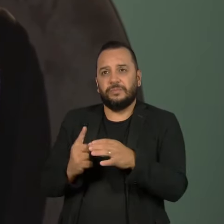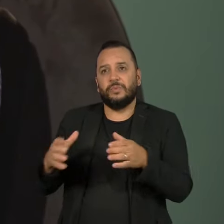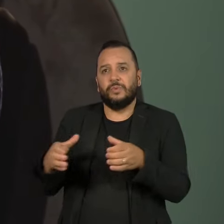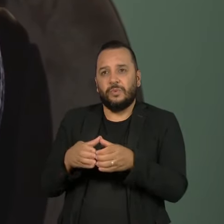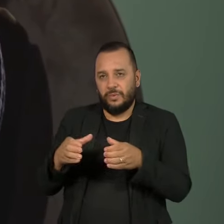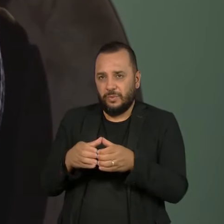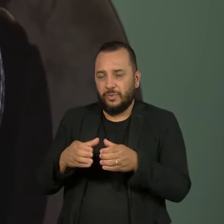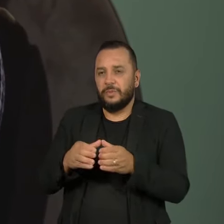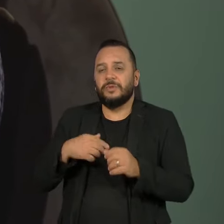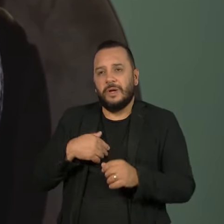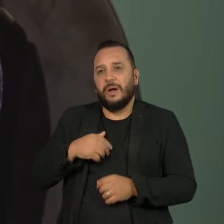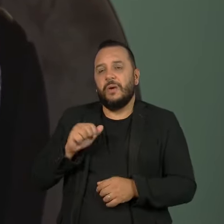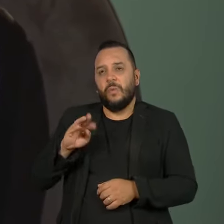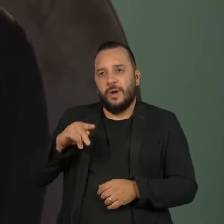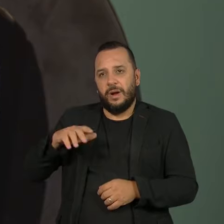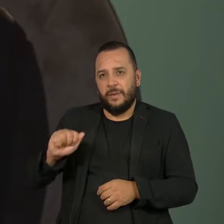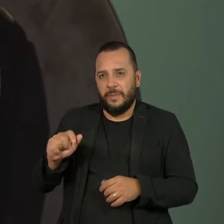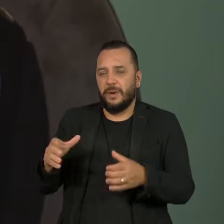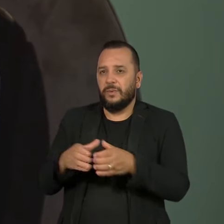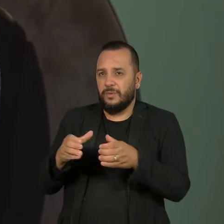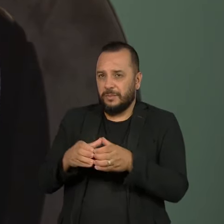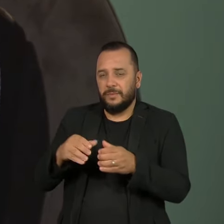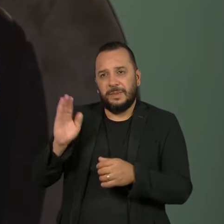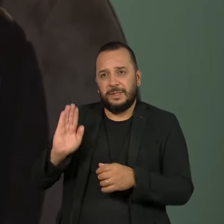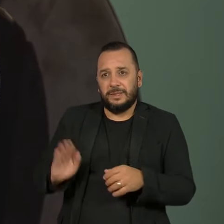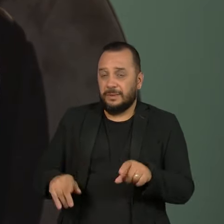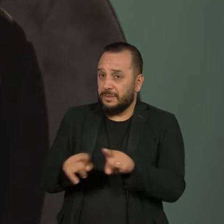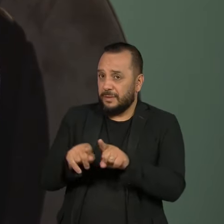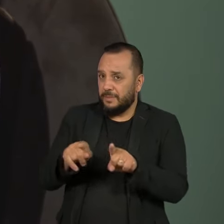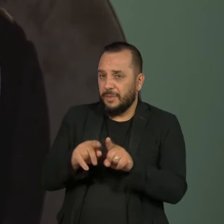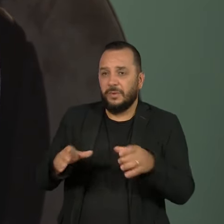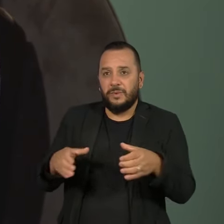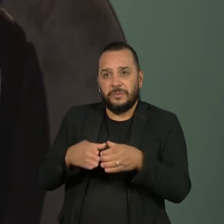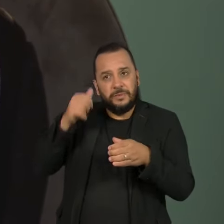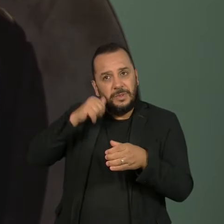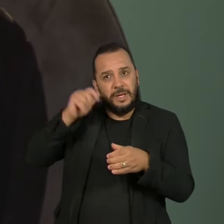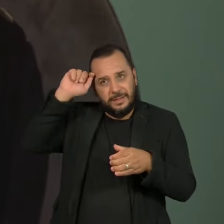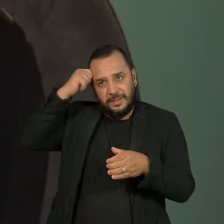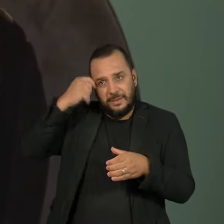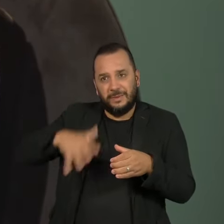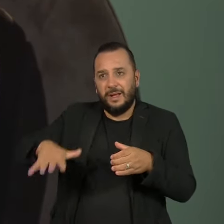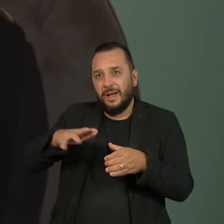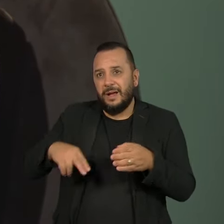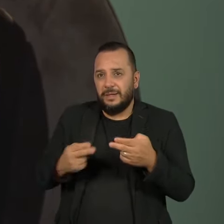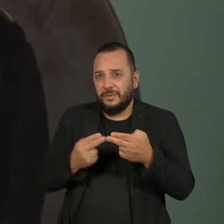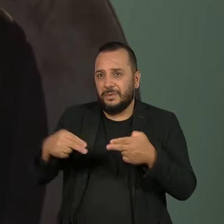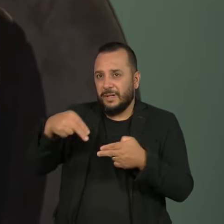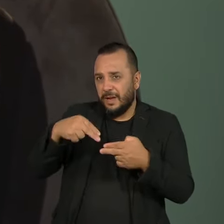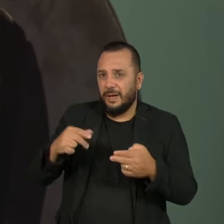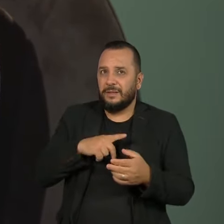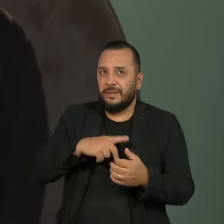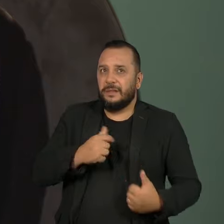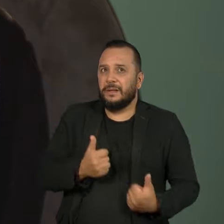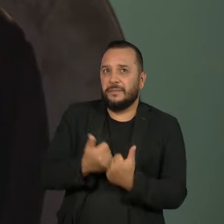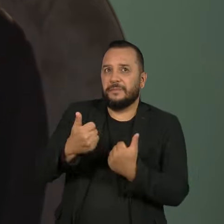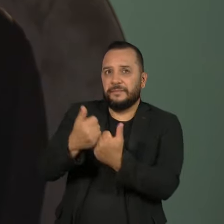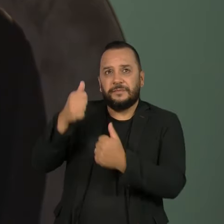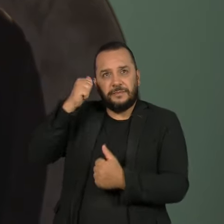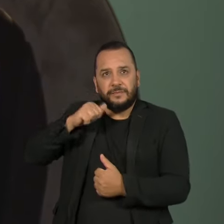a Women in Nuclear Brasil, o coletivo de mulheres negras da área nuclear, que é o que dá o suporte dessas mulheres ali que